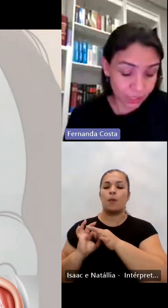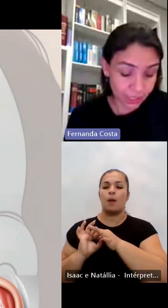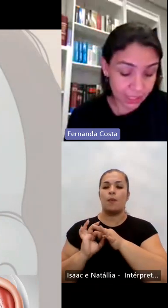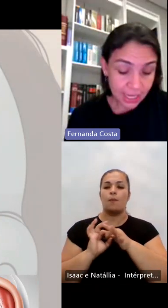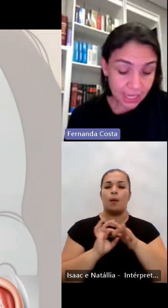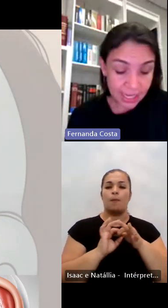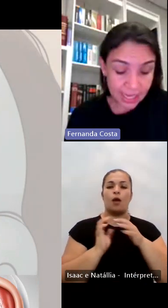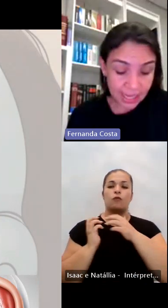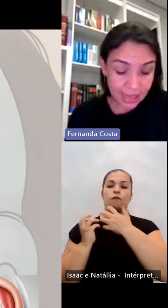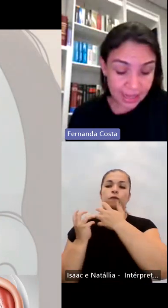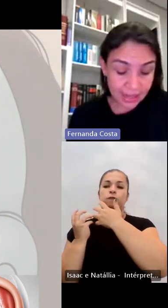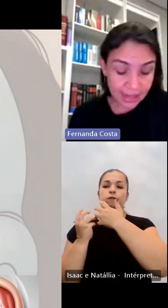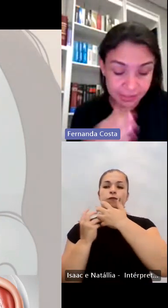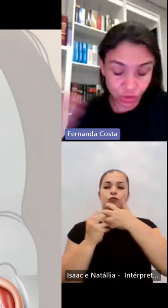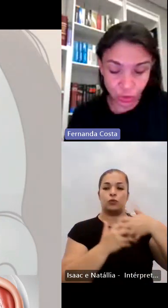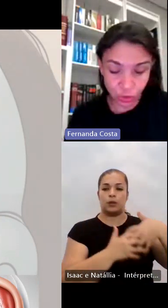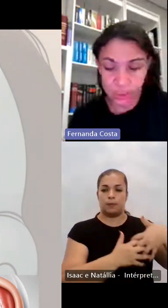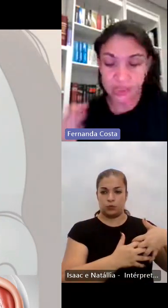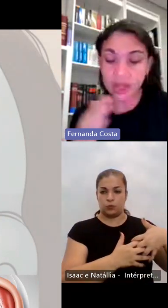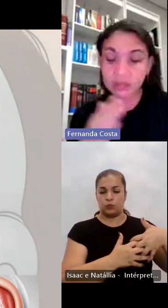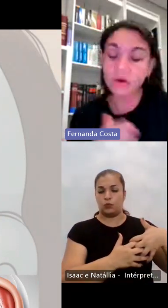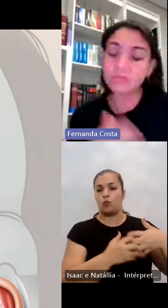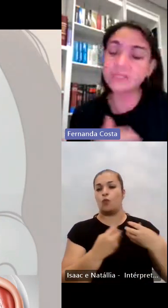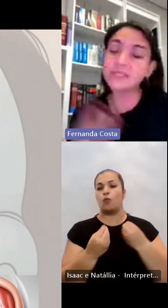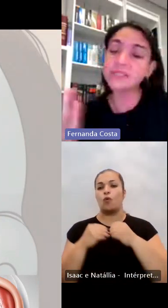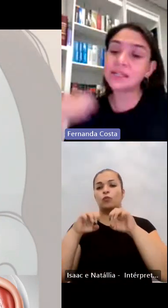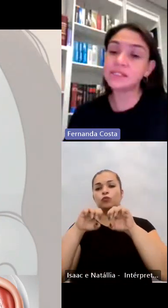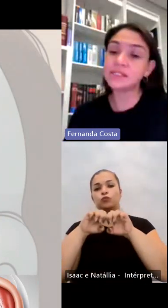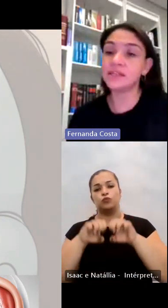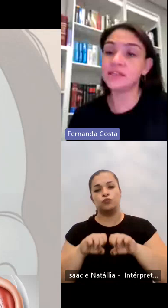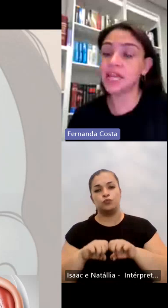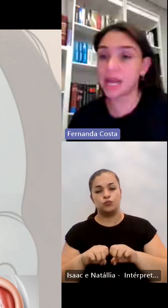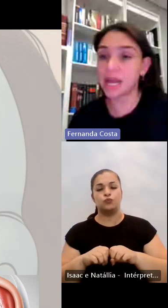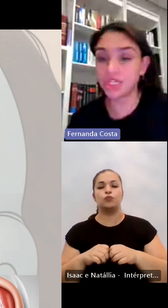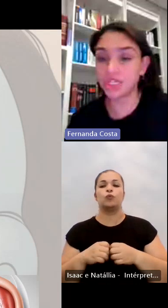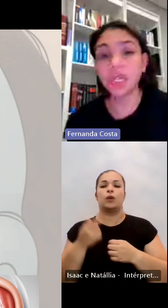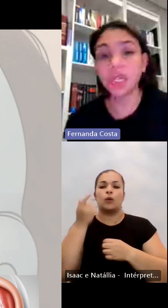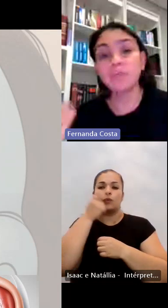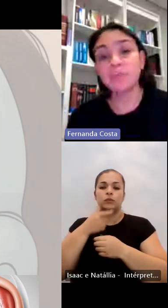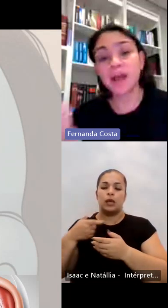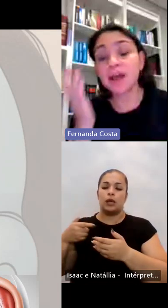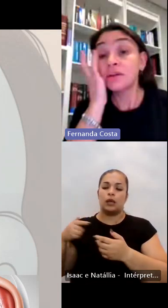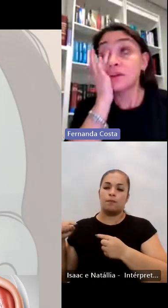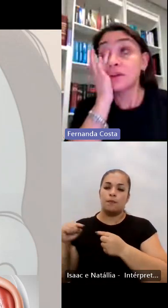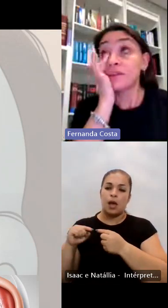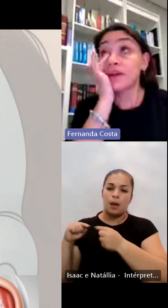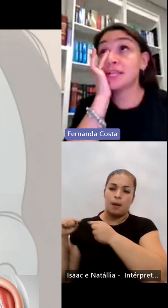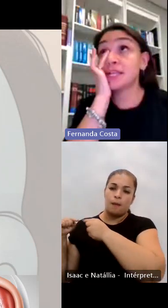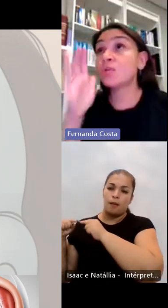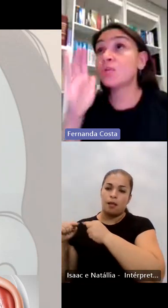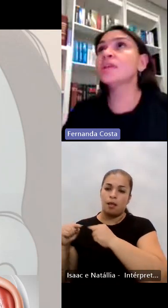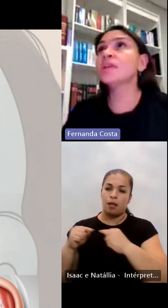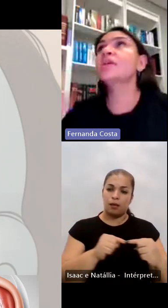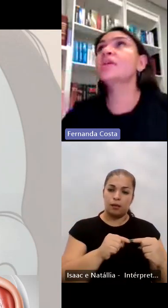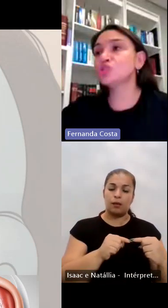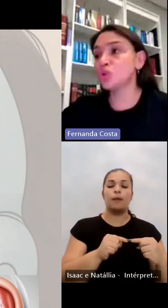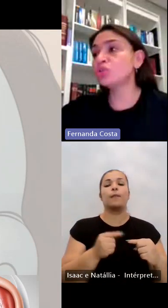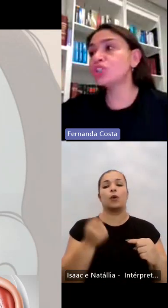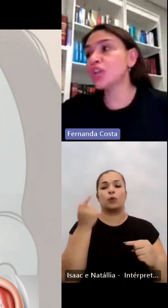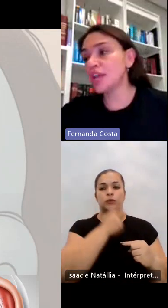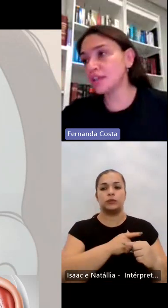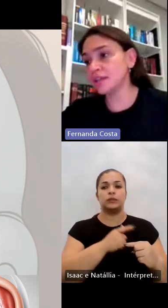como que essas estruturas anatômicas elas se interagem para fazer com que